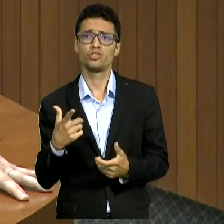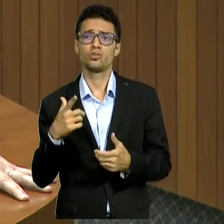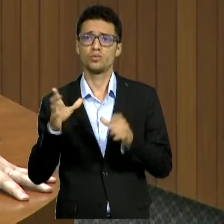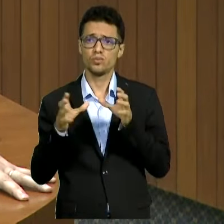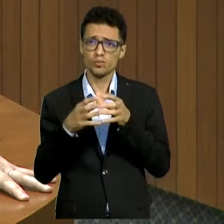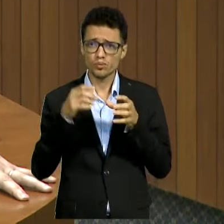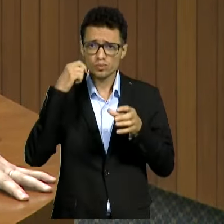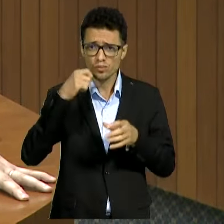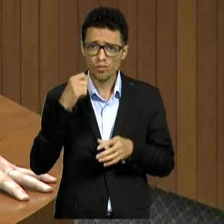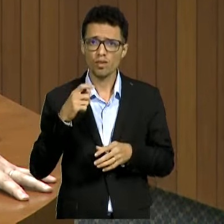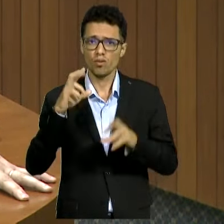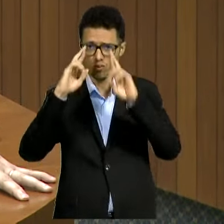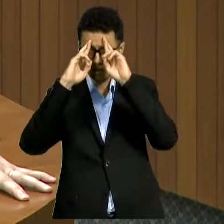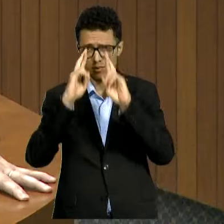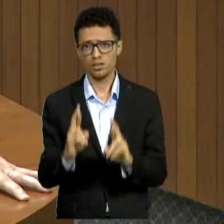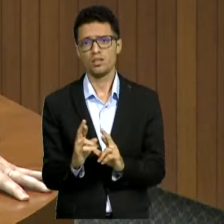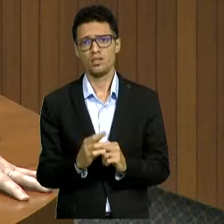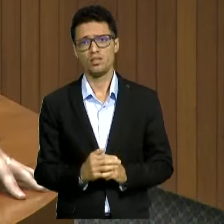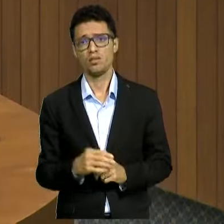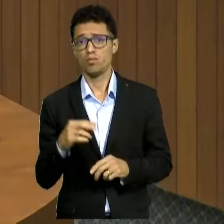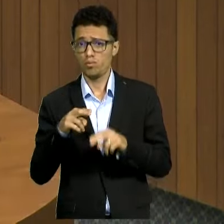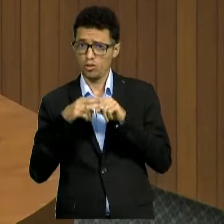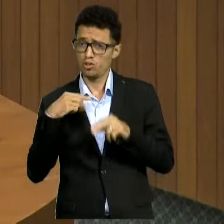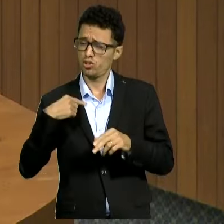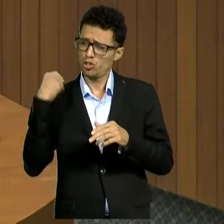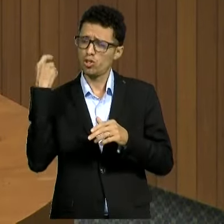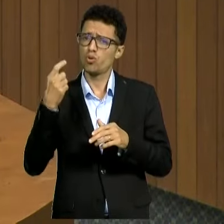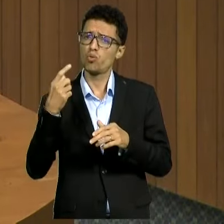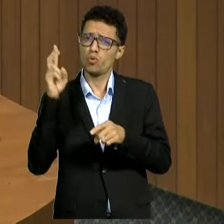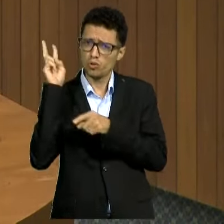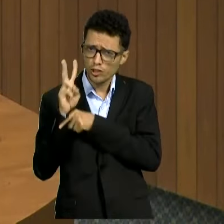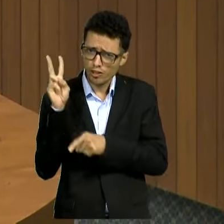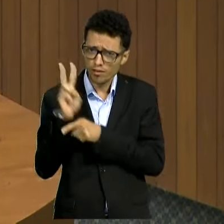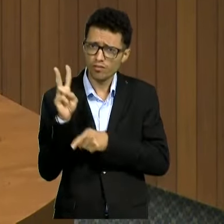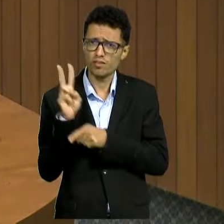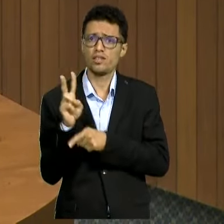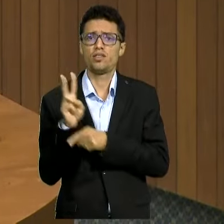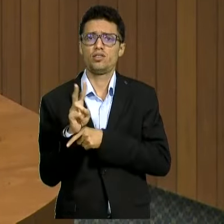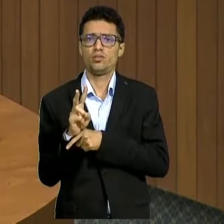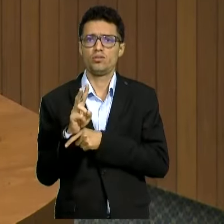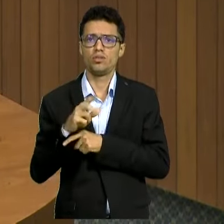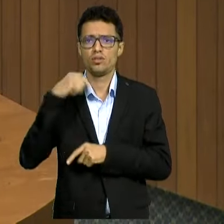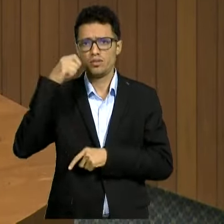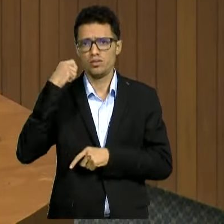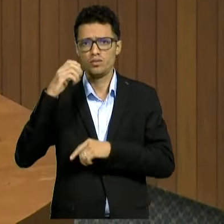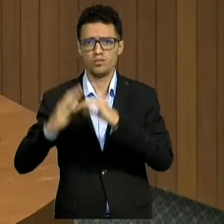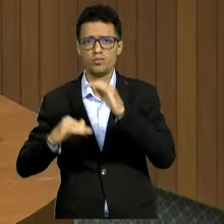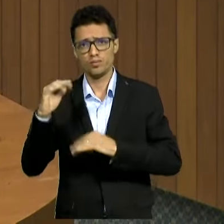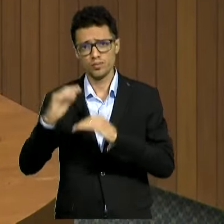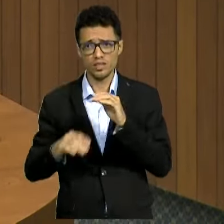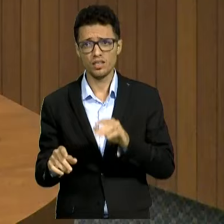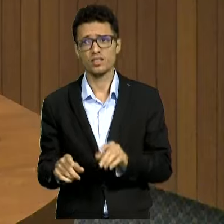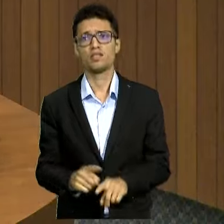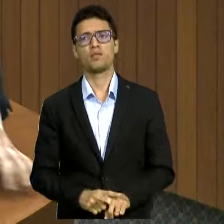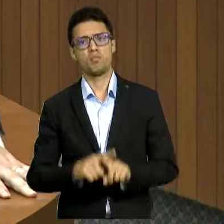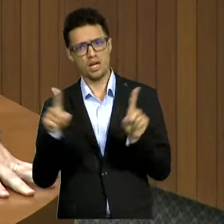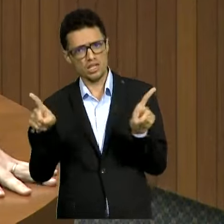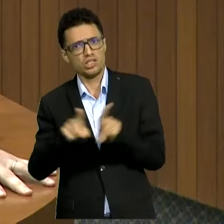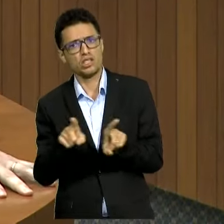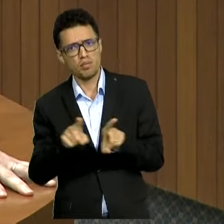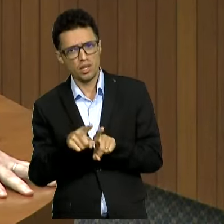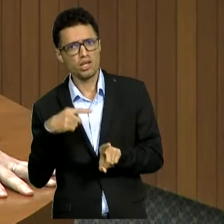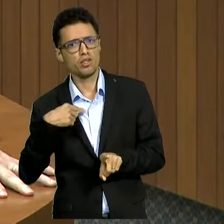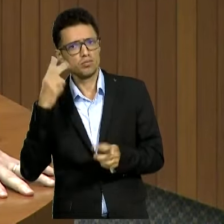E é por isso que eu defendo com muita energia a advocacia, mas também com a mesma energia, deputado Arnaldo, presidente Arnaldo, eu combato